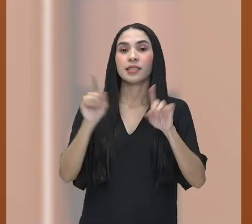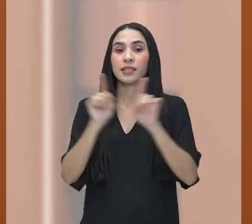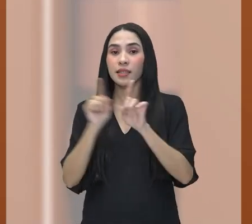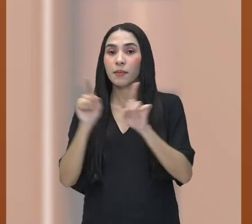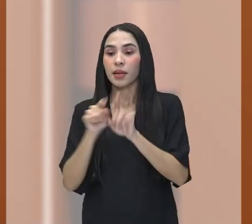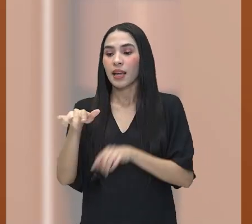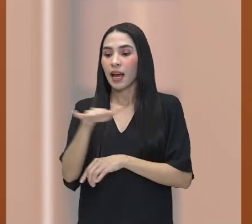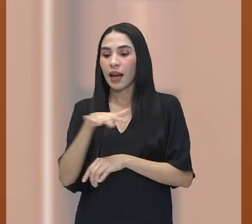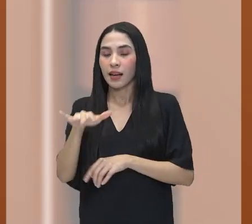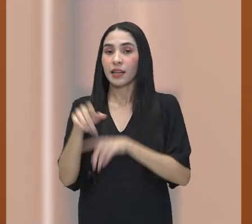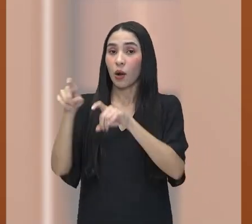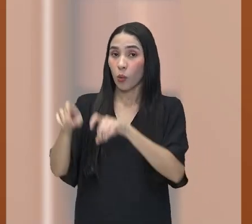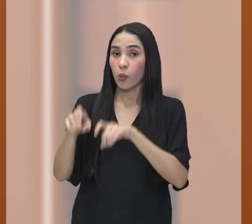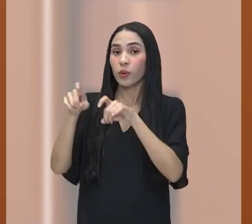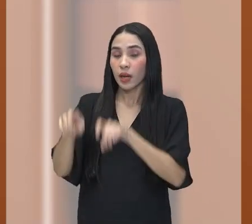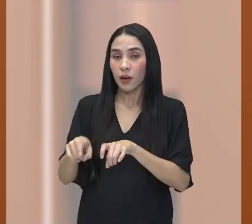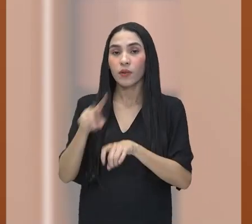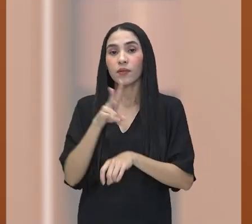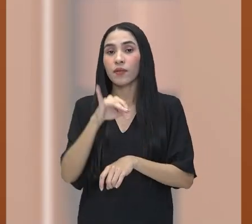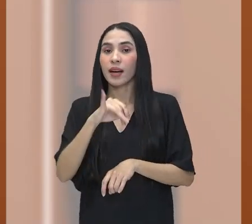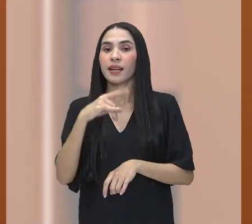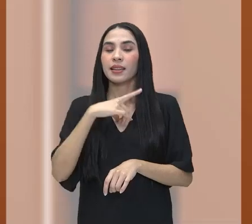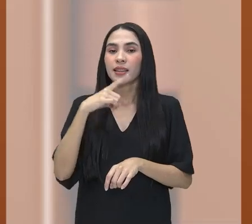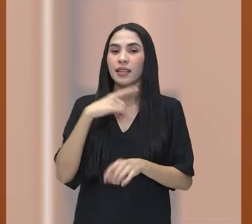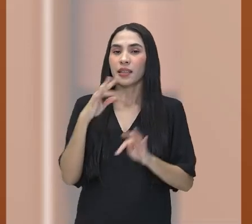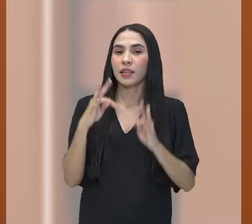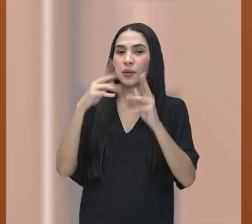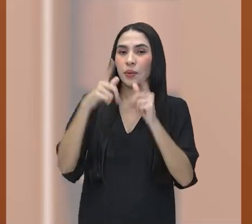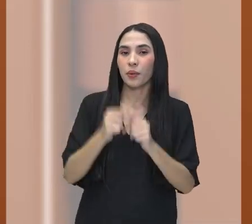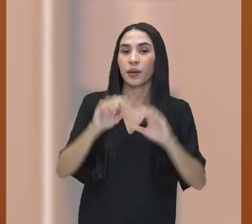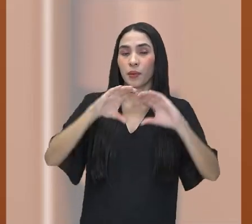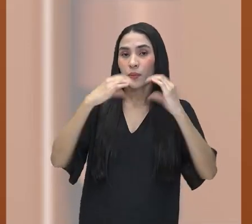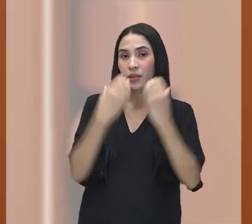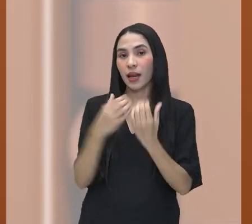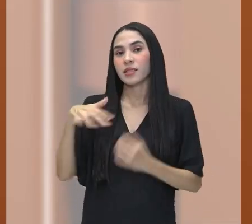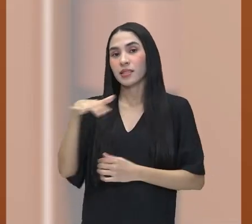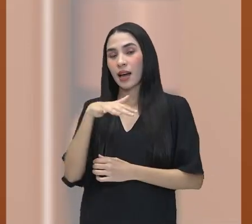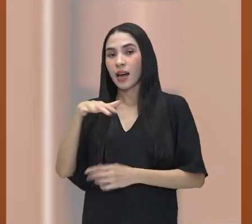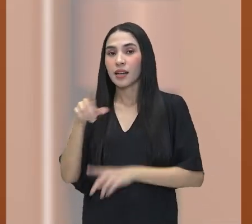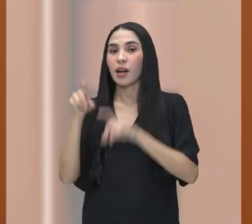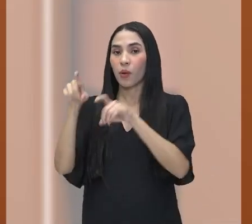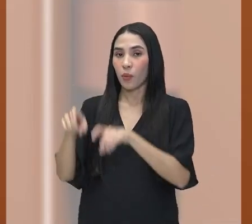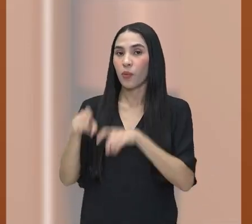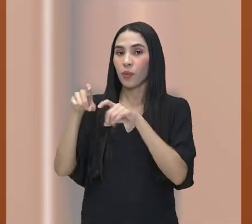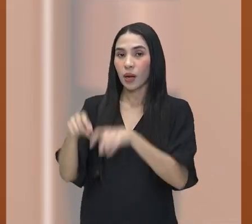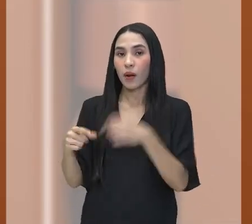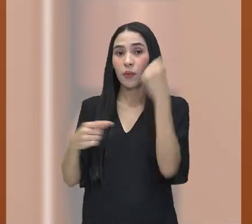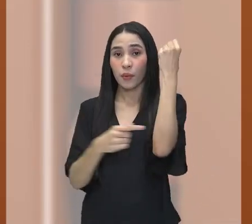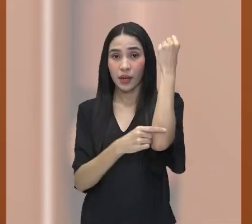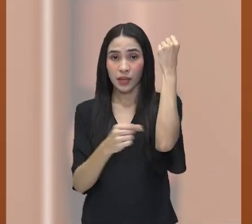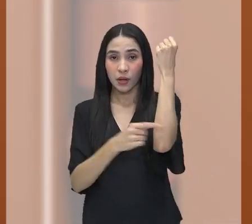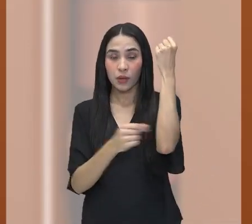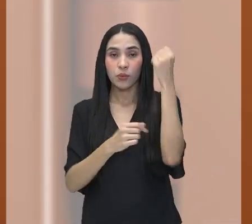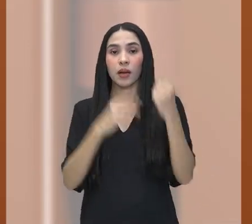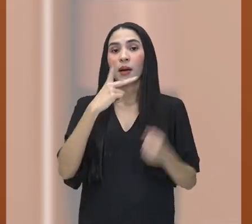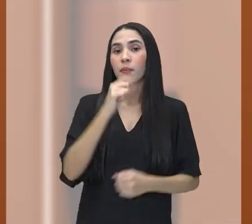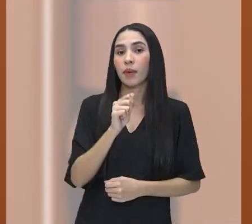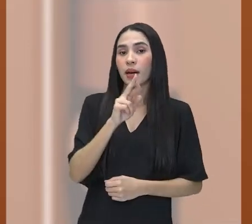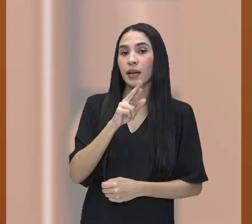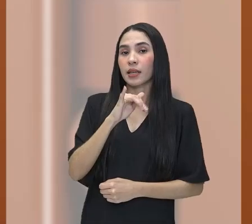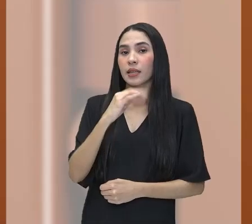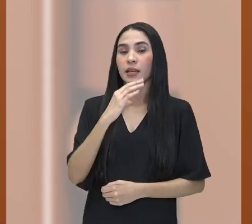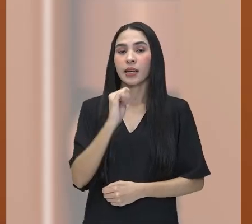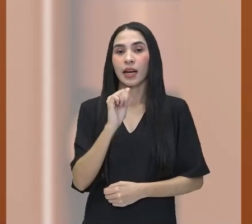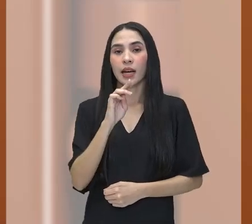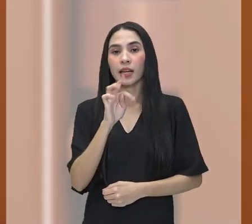área rural. E aí vai envolver o quê? Todas as comunidades rurais de Iranduba, Paricatuba, Lago do